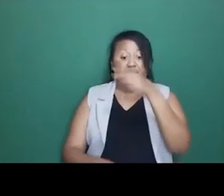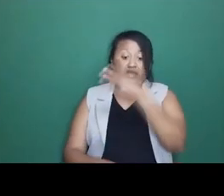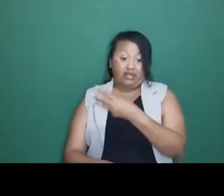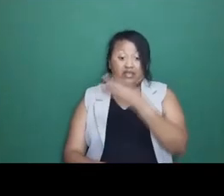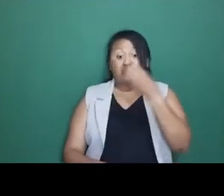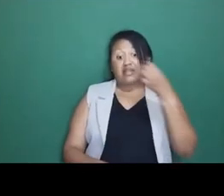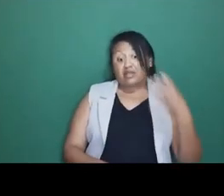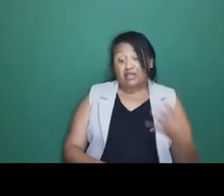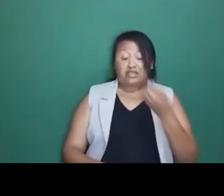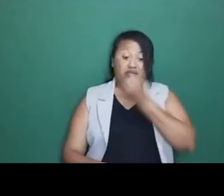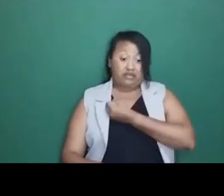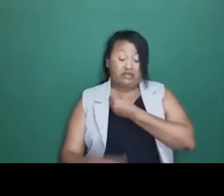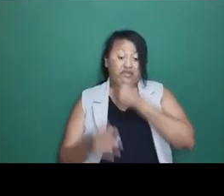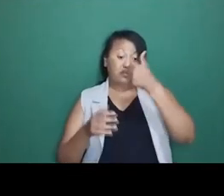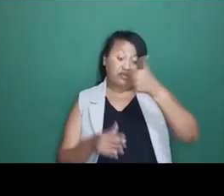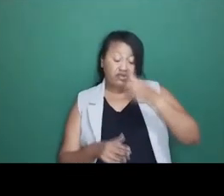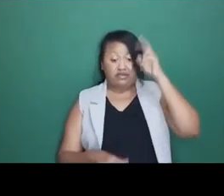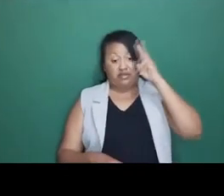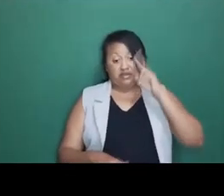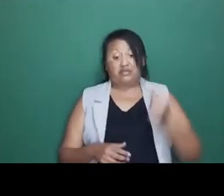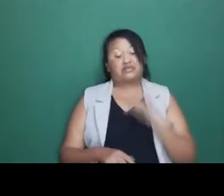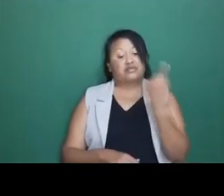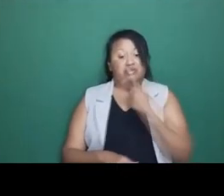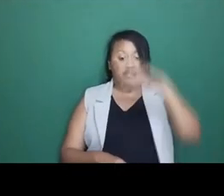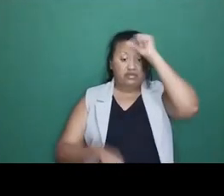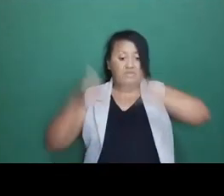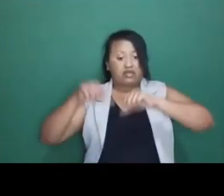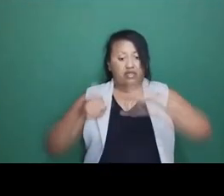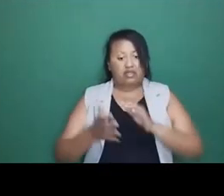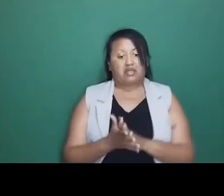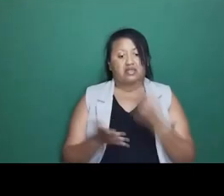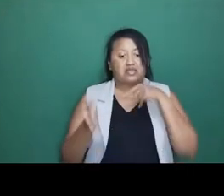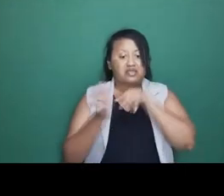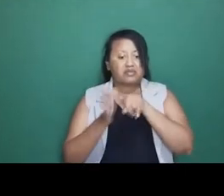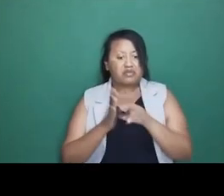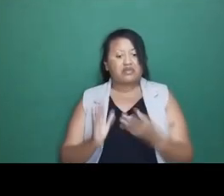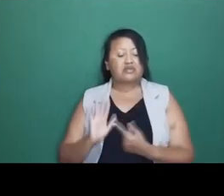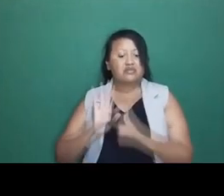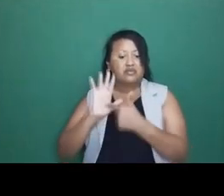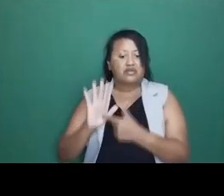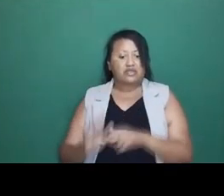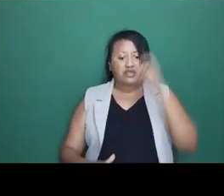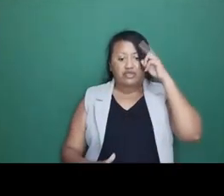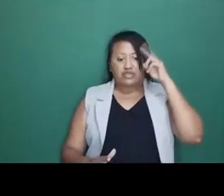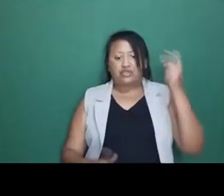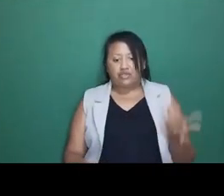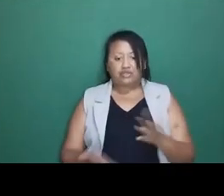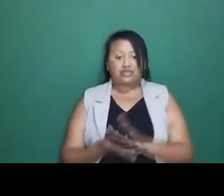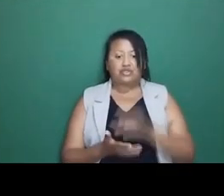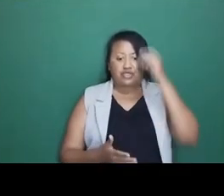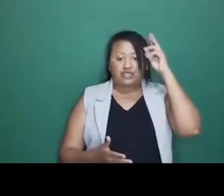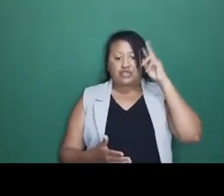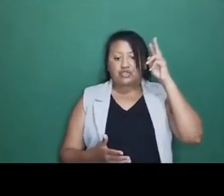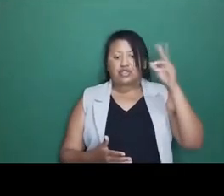a primeira questão de história do nosso simulado essa questão traz um texto do Historiador francês